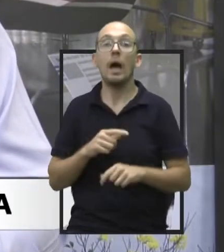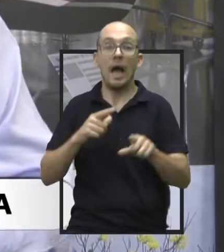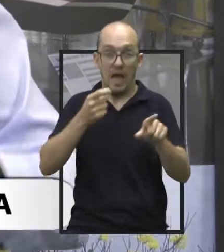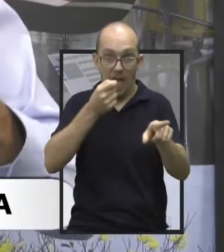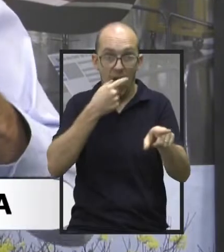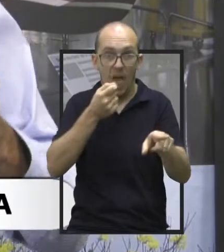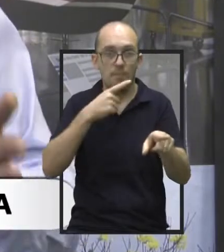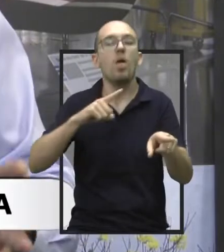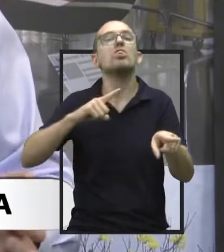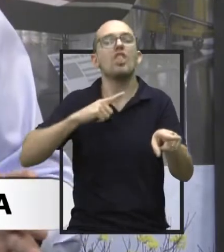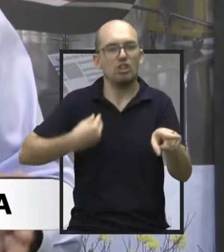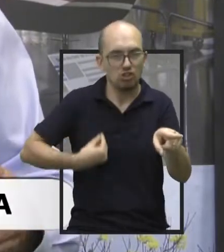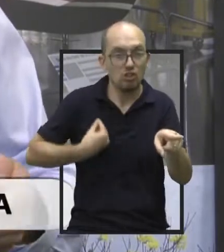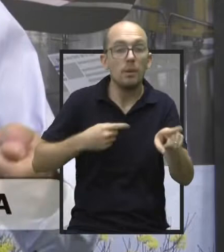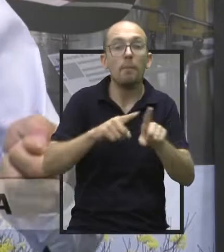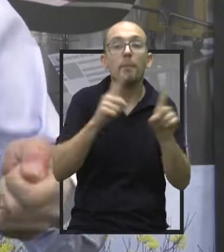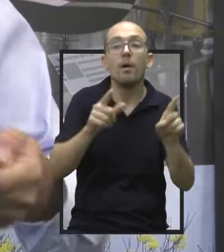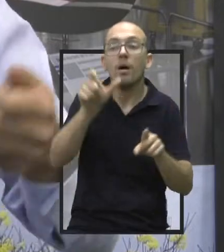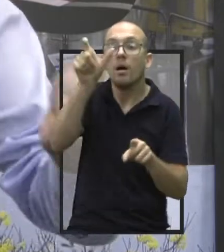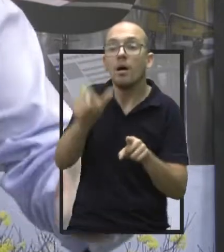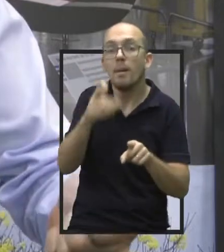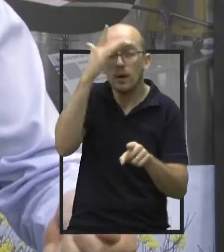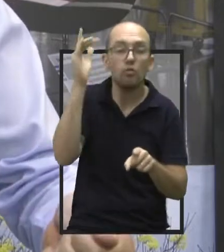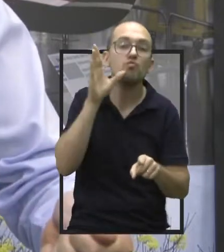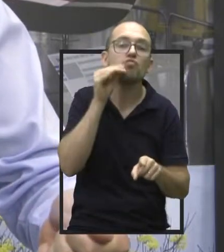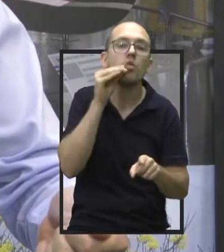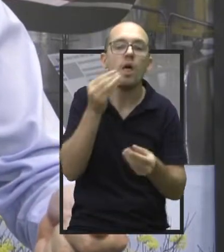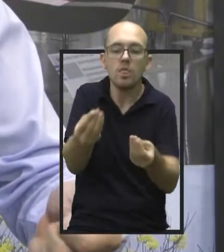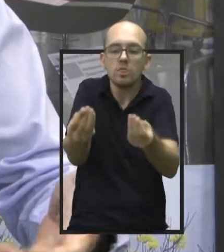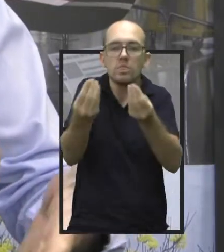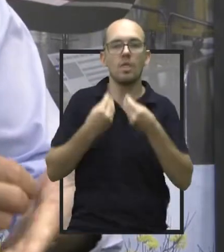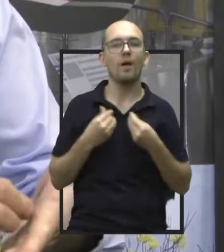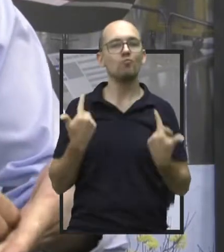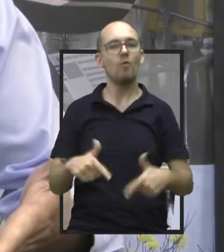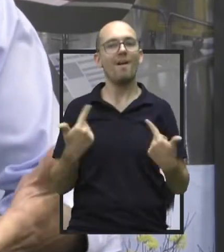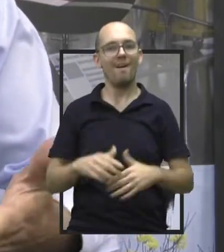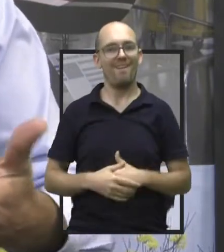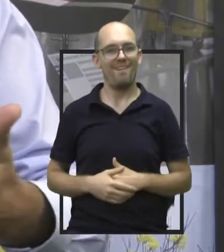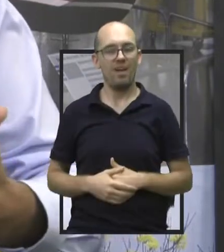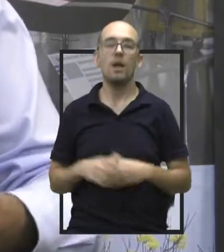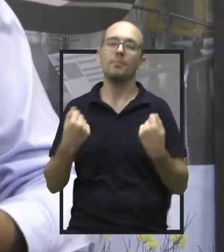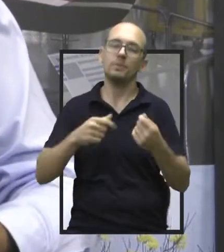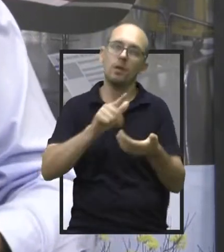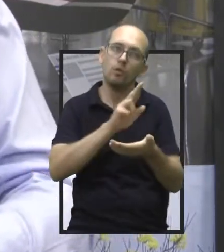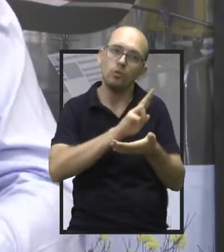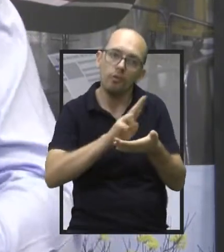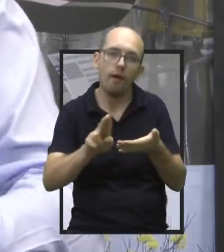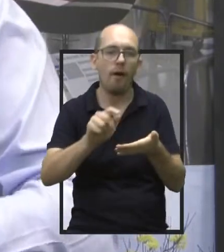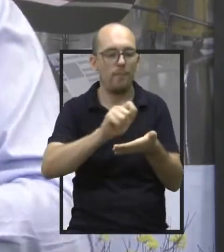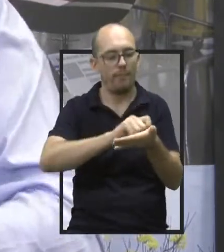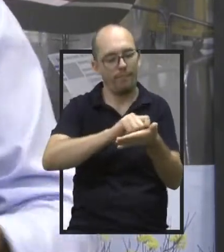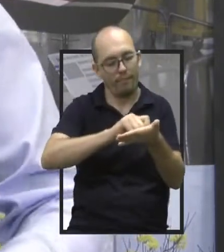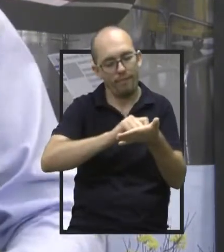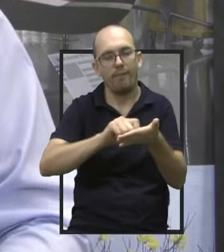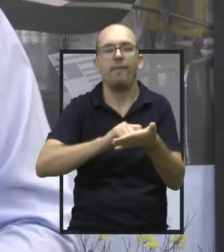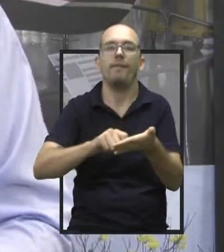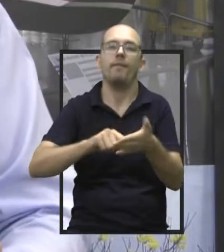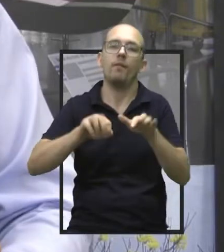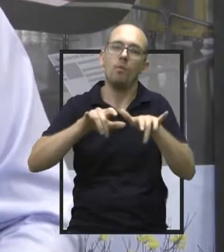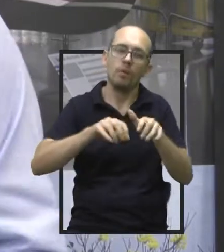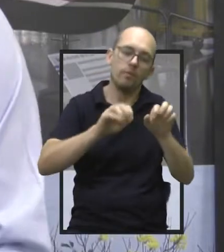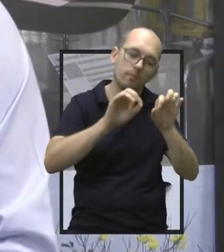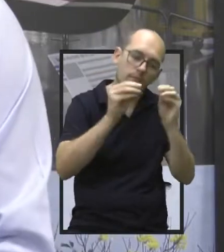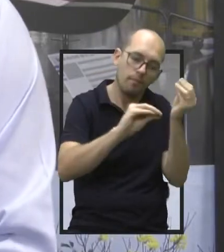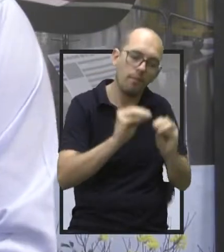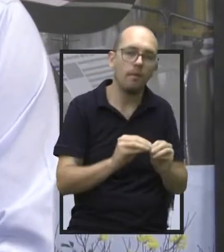medicamento, não tem pessoas para fazer a distribuição, que é anotar o nome do medicamento e ir lá entregar. Não